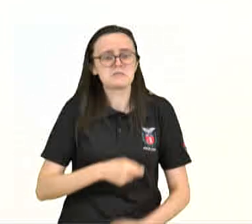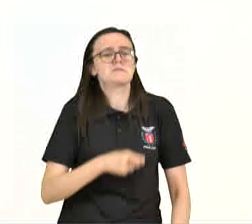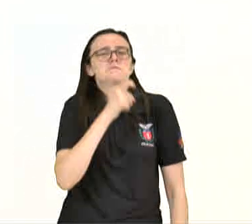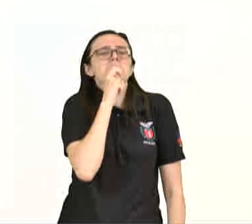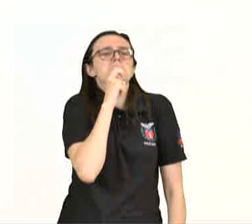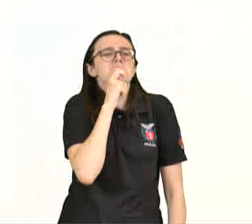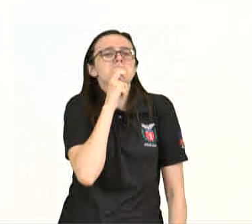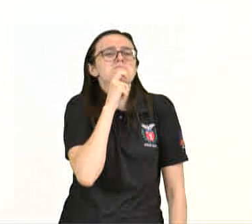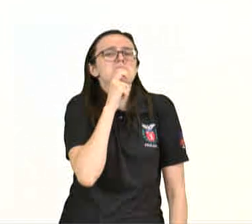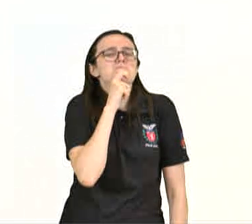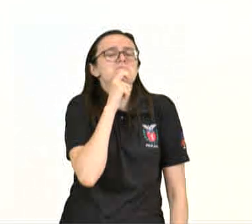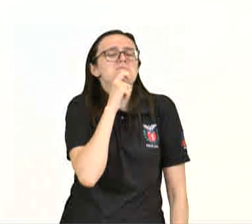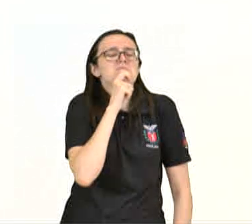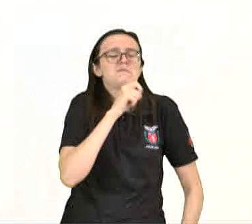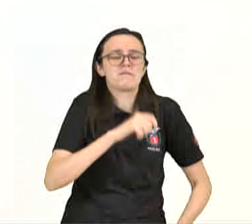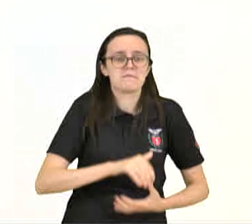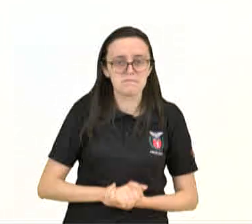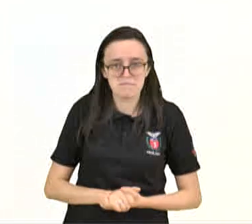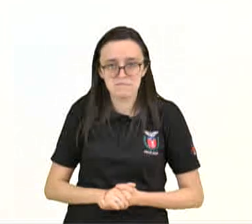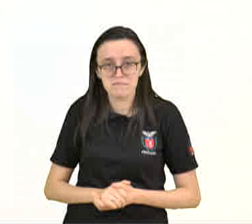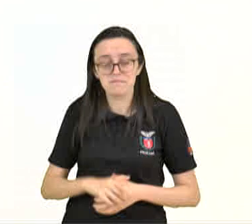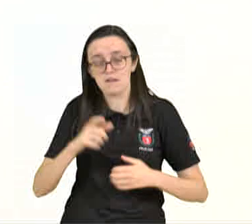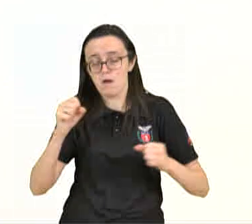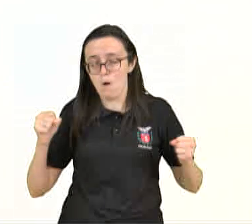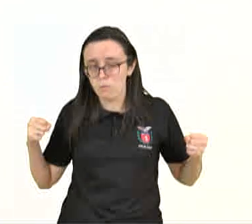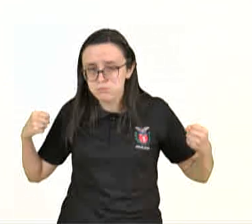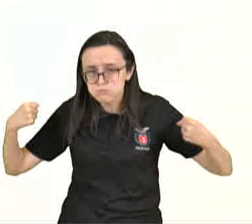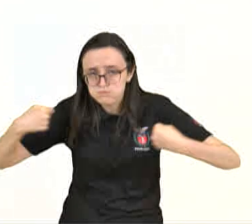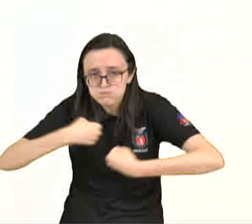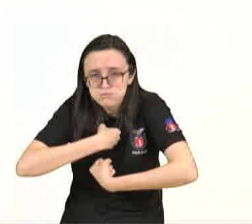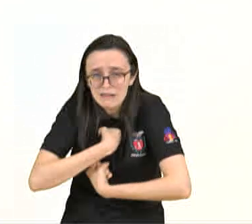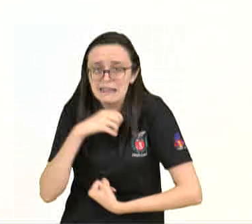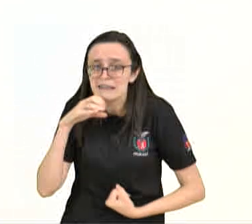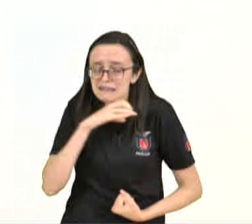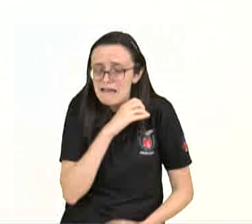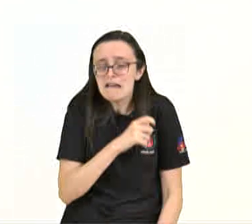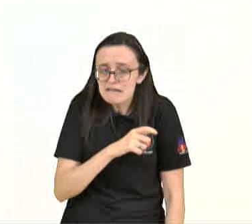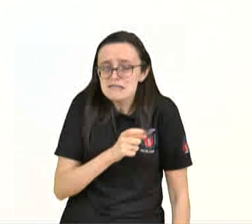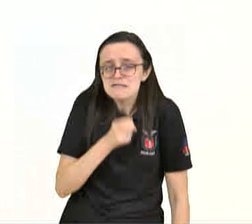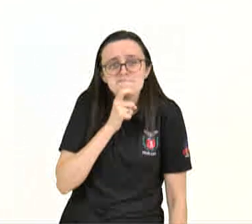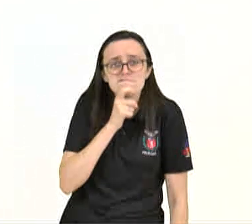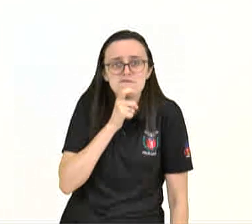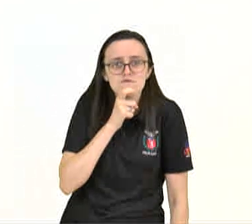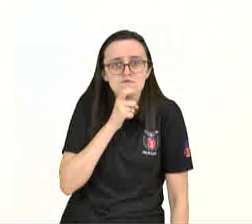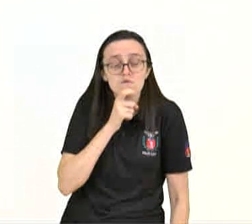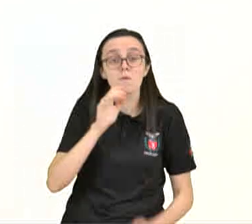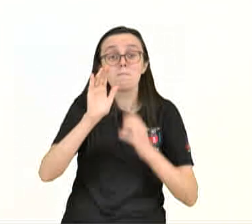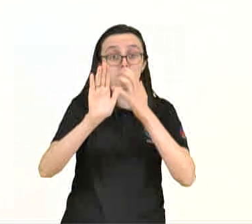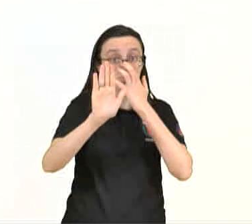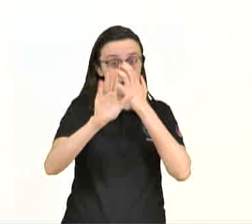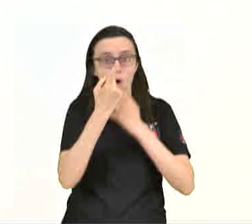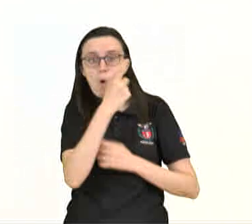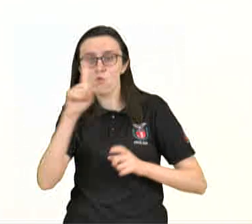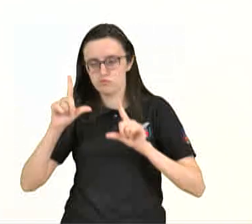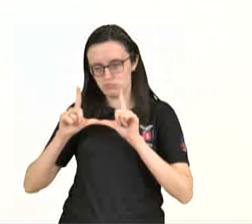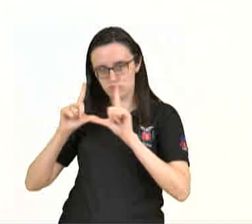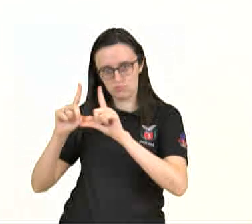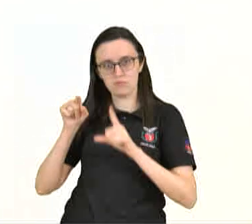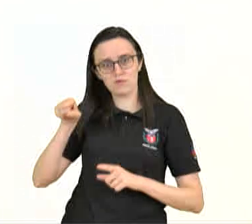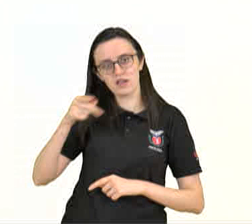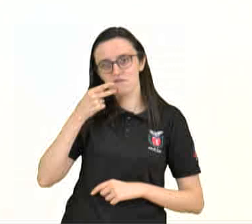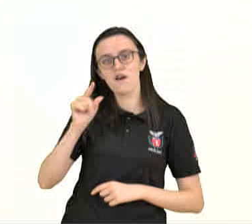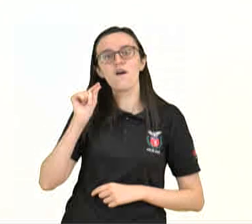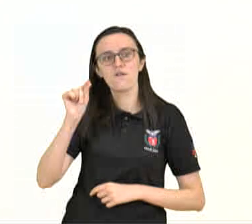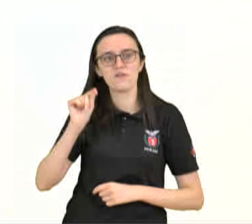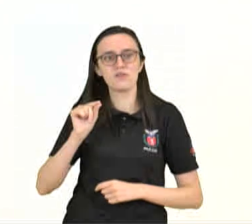aqui no penúltimo quadradinho, com uma blusa super quente, ele continua dizendo que tem frio. Até que ele chega no último quadradinho